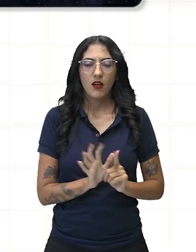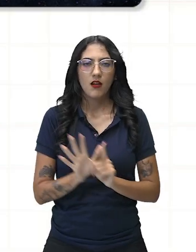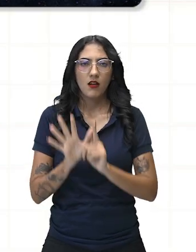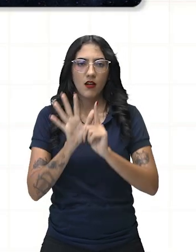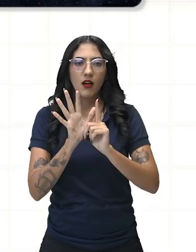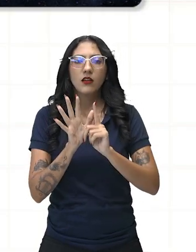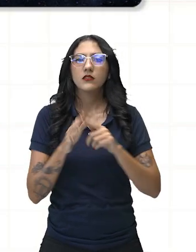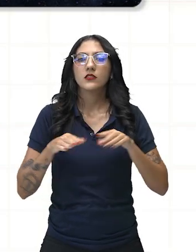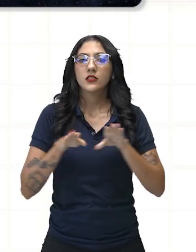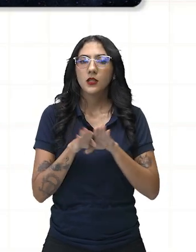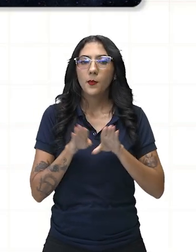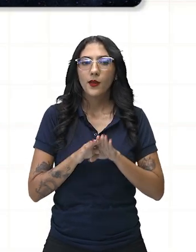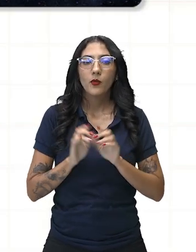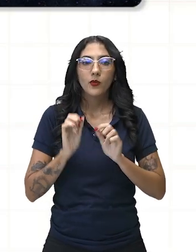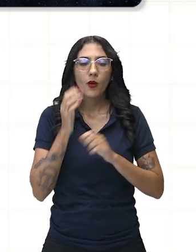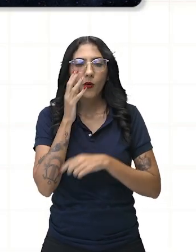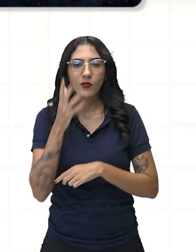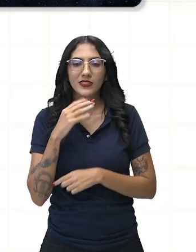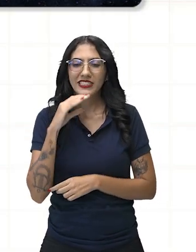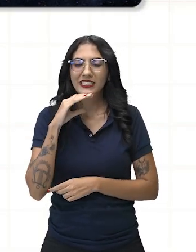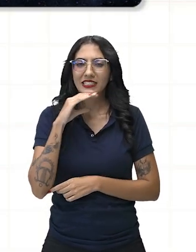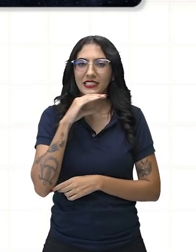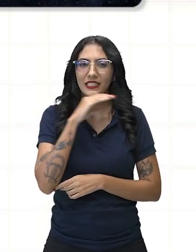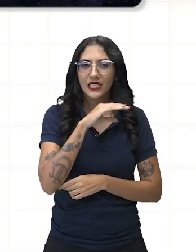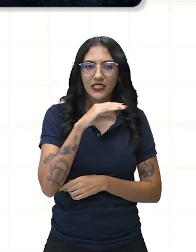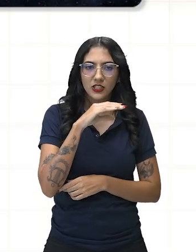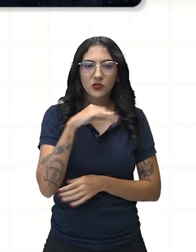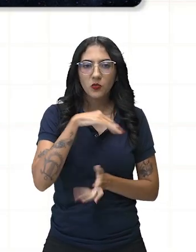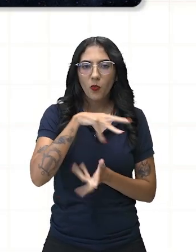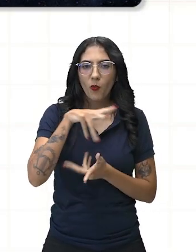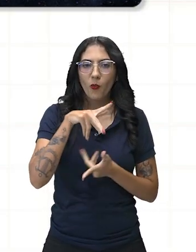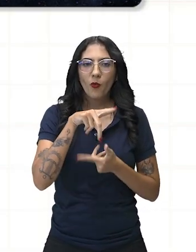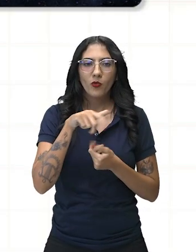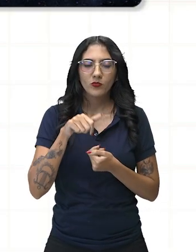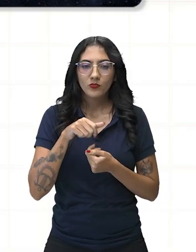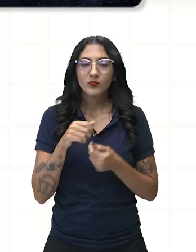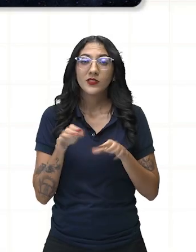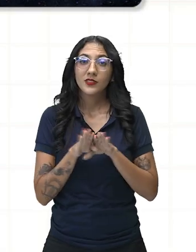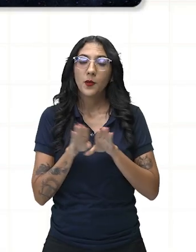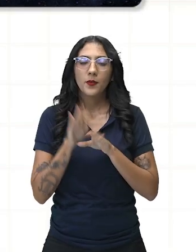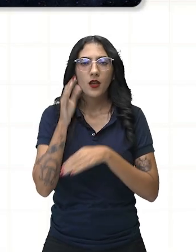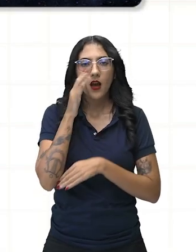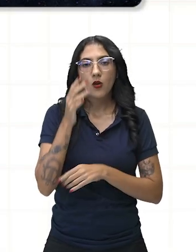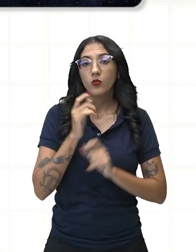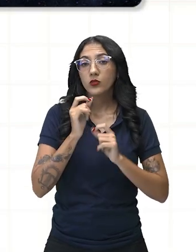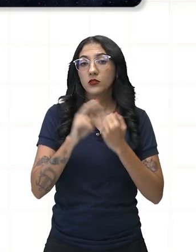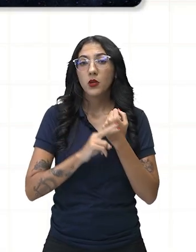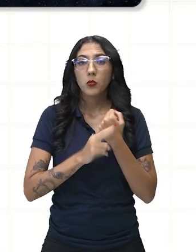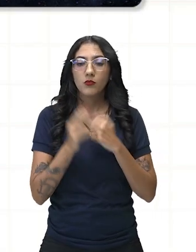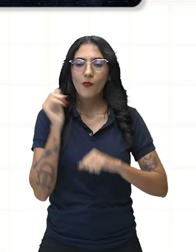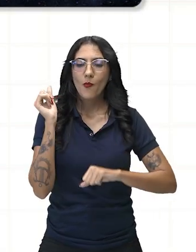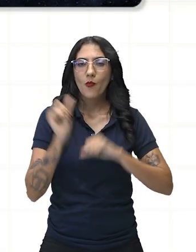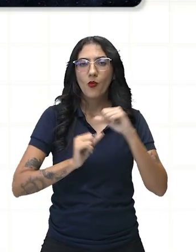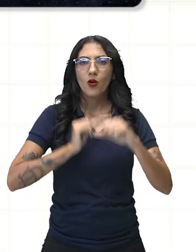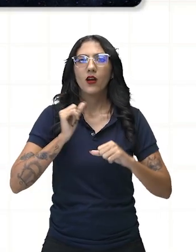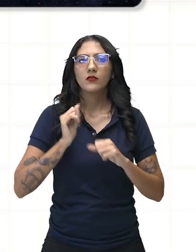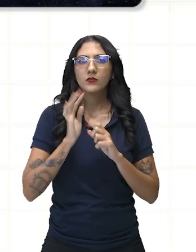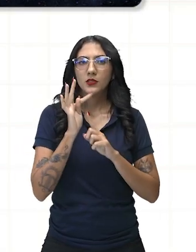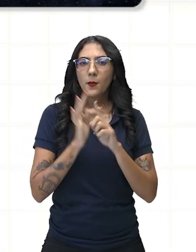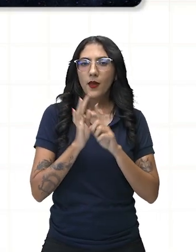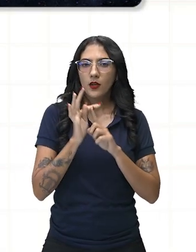a gente tem o aquecimento global. E com o aquecimento global, nós temos ali as mudanças